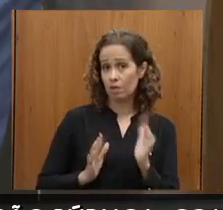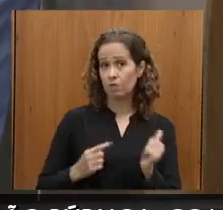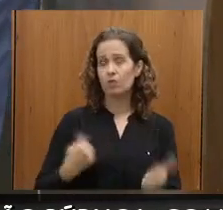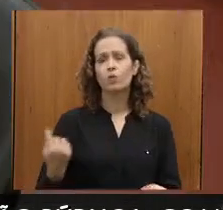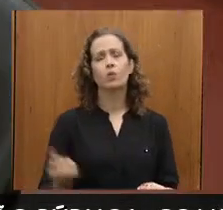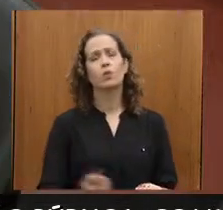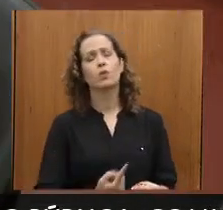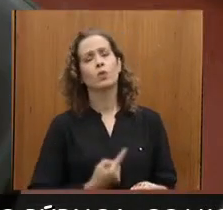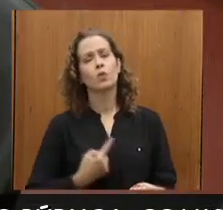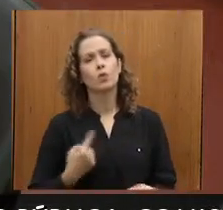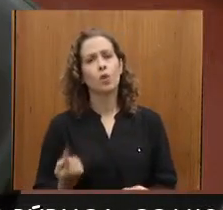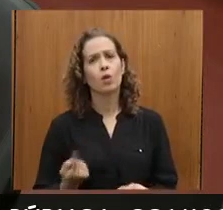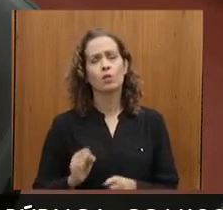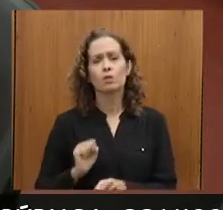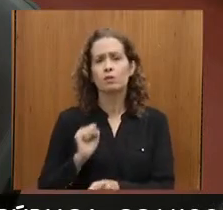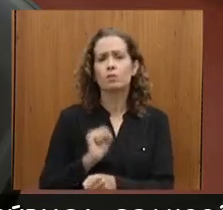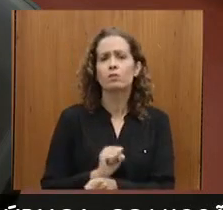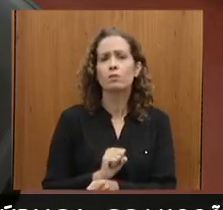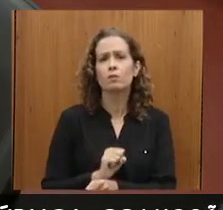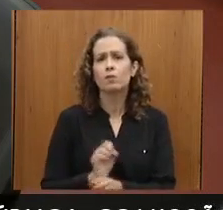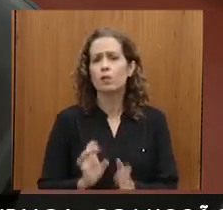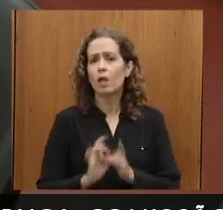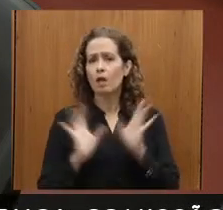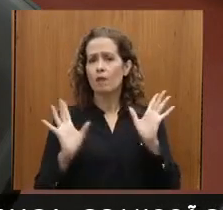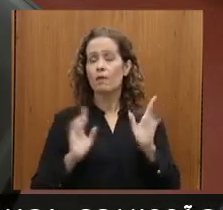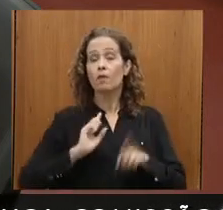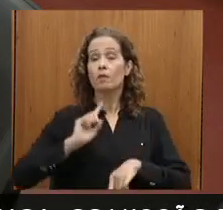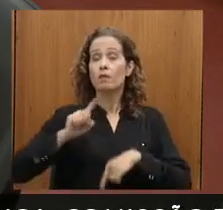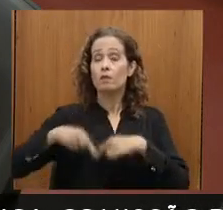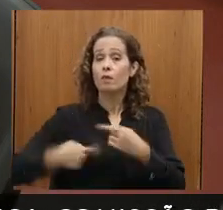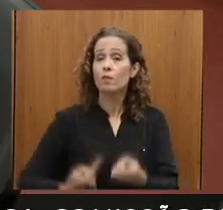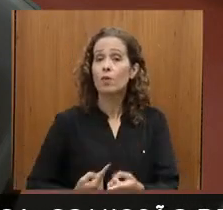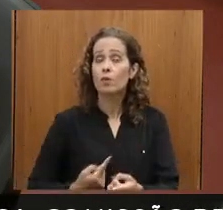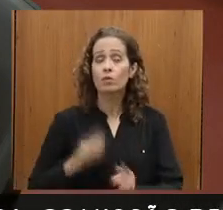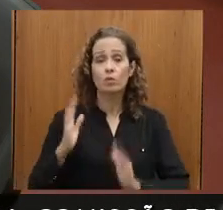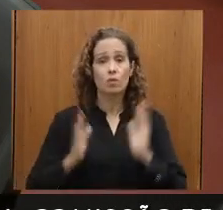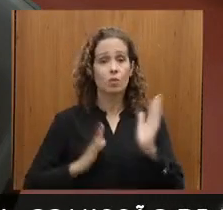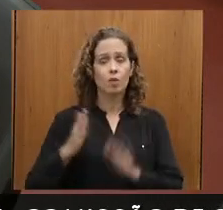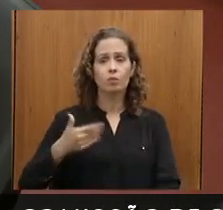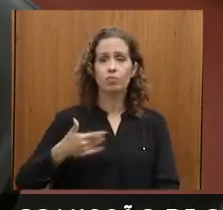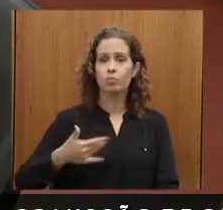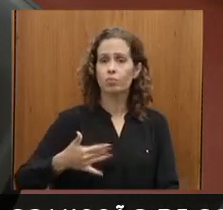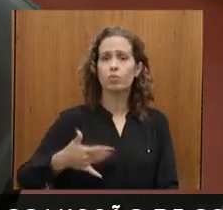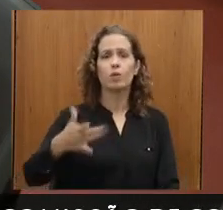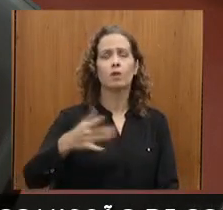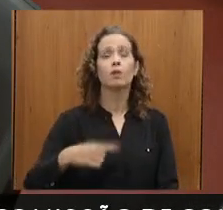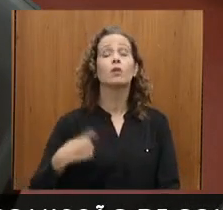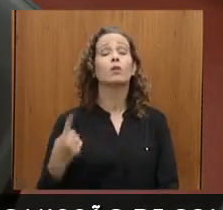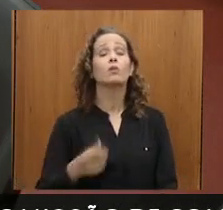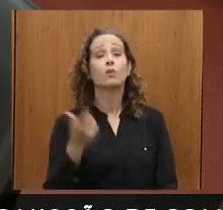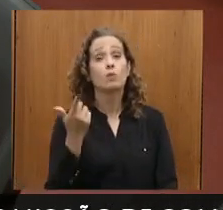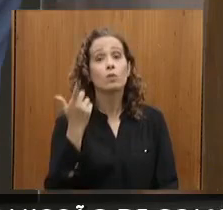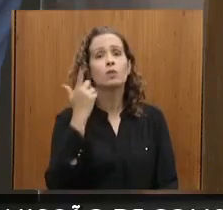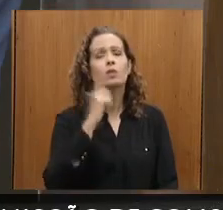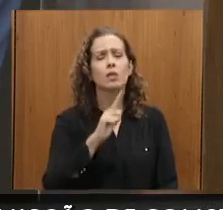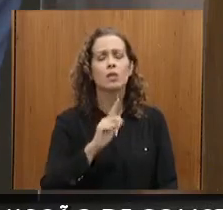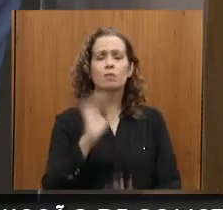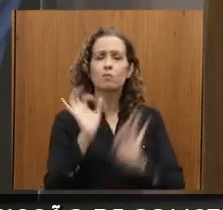fizemos obstrução, depois, com o prazo correndo, nós acertamos um cronograma.